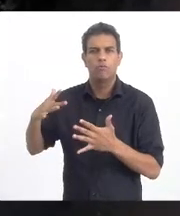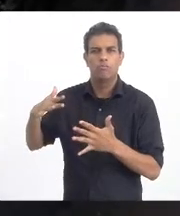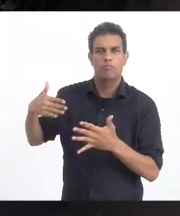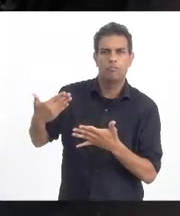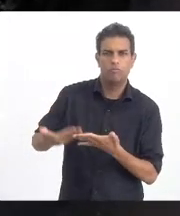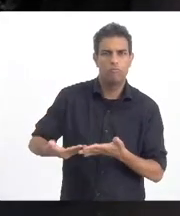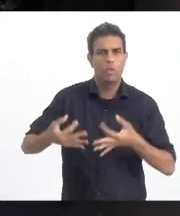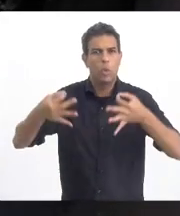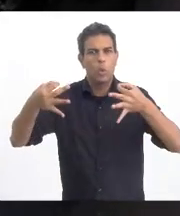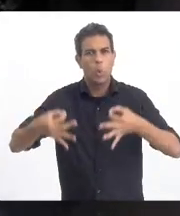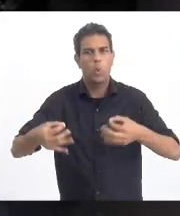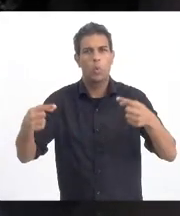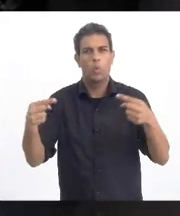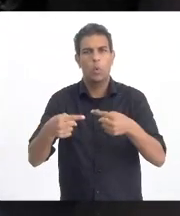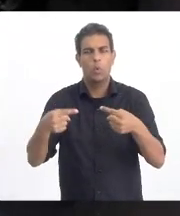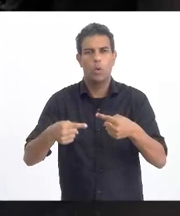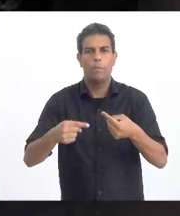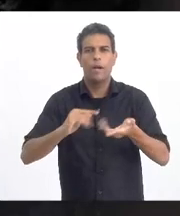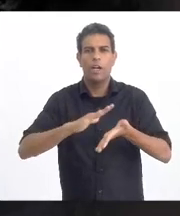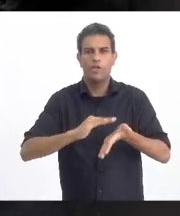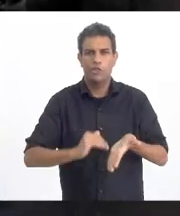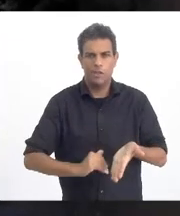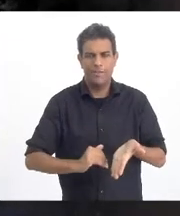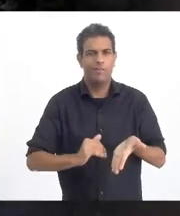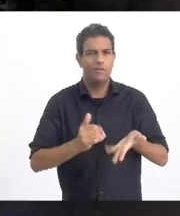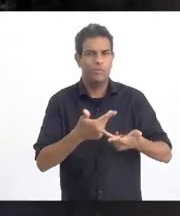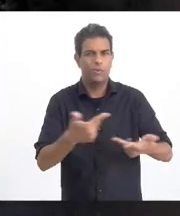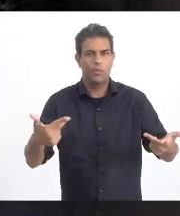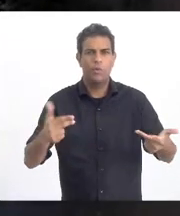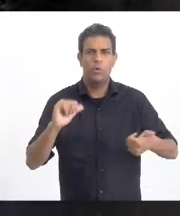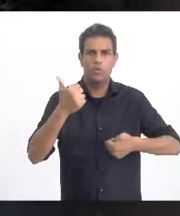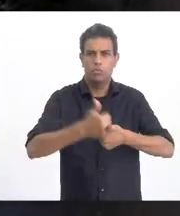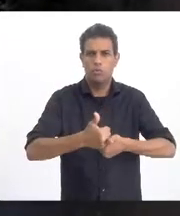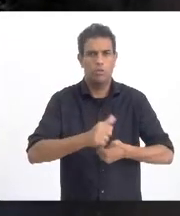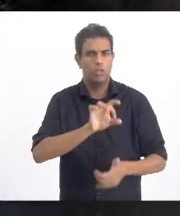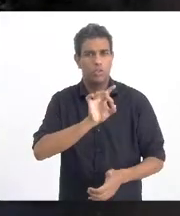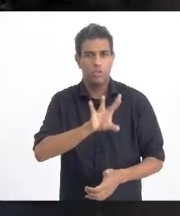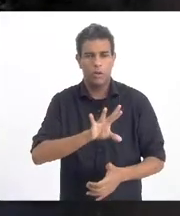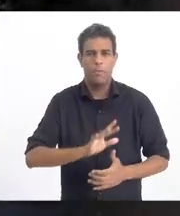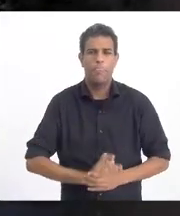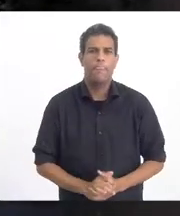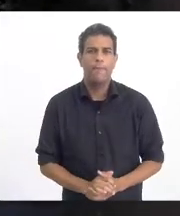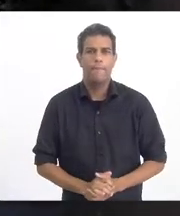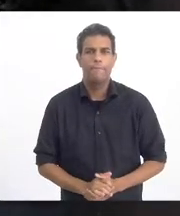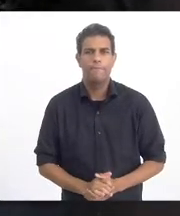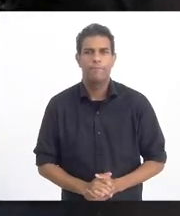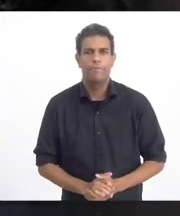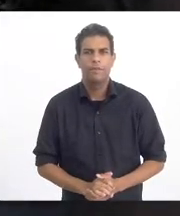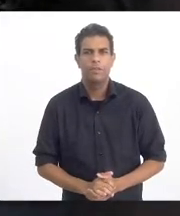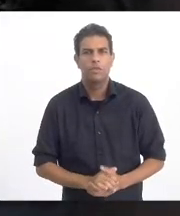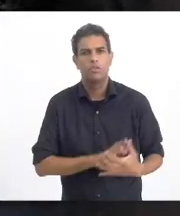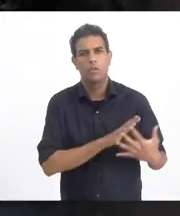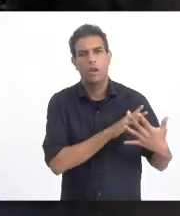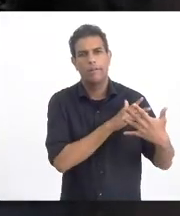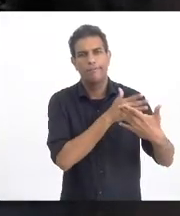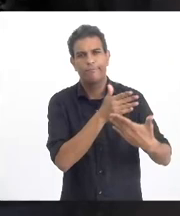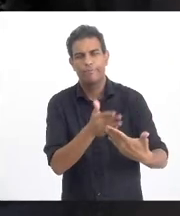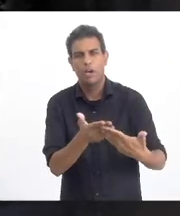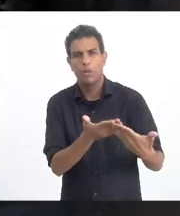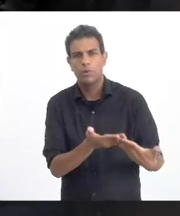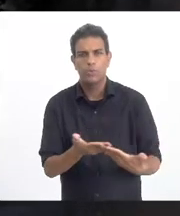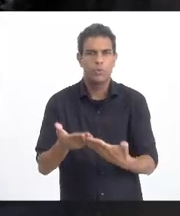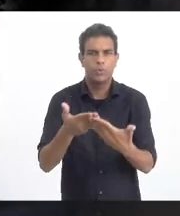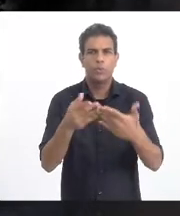tão somente de tirar uma rubrica e colocar outra. Todos os estudos foram feitos para